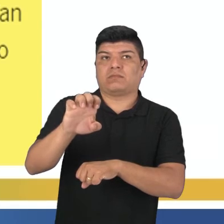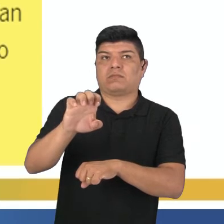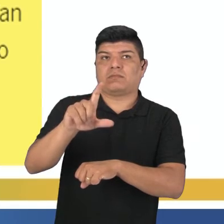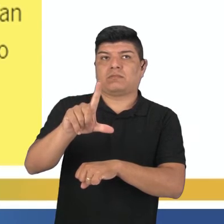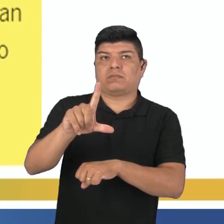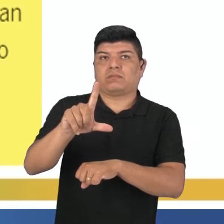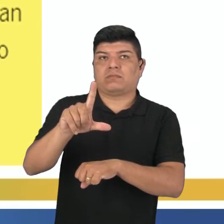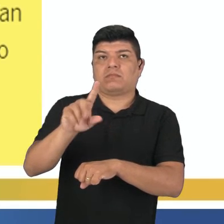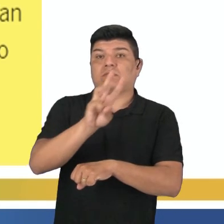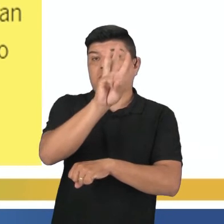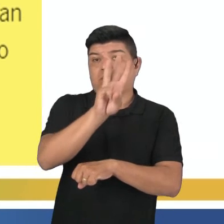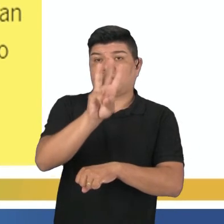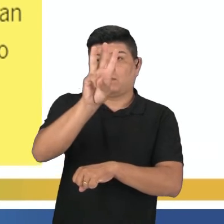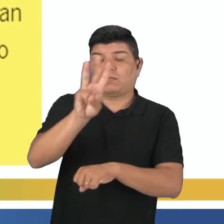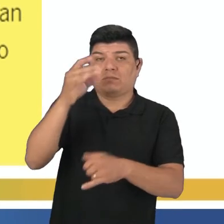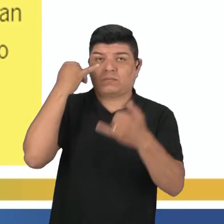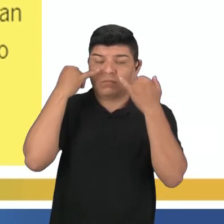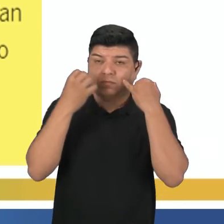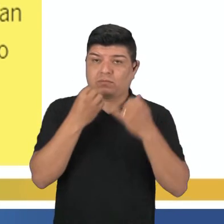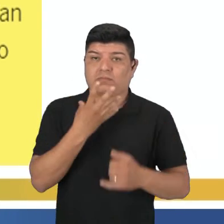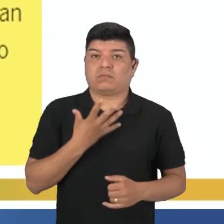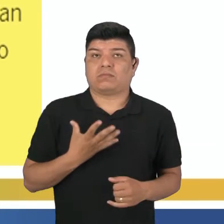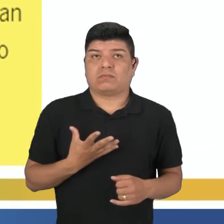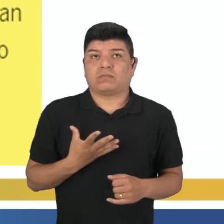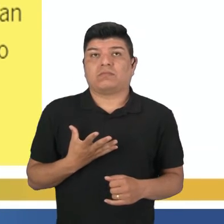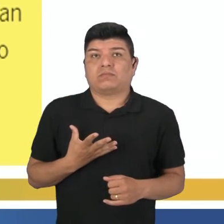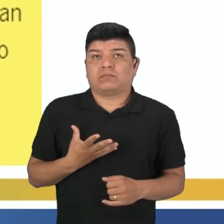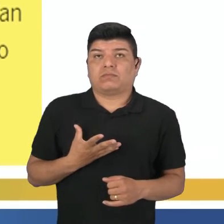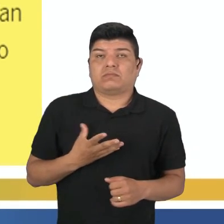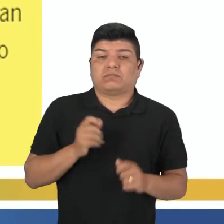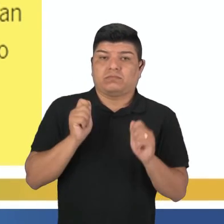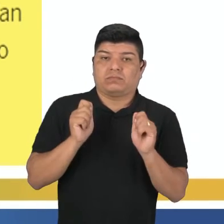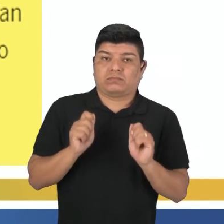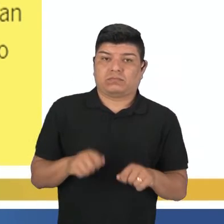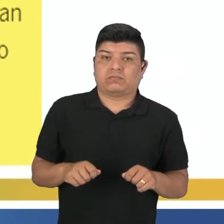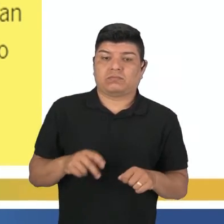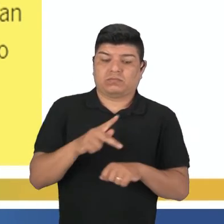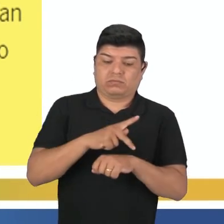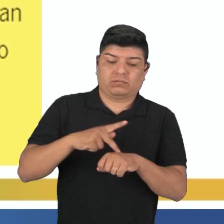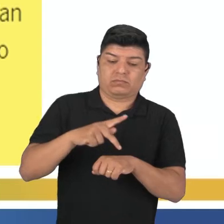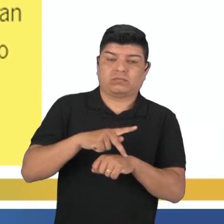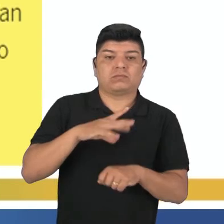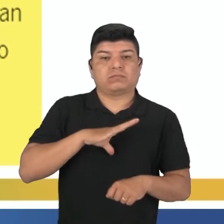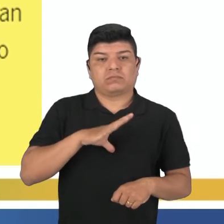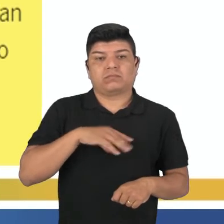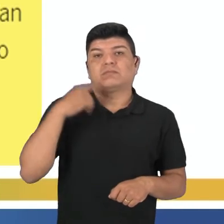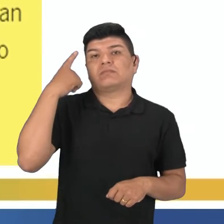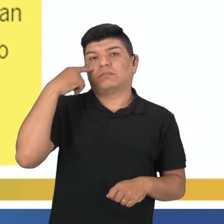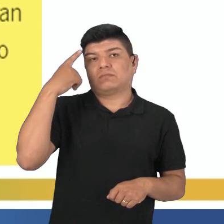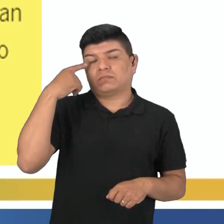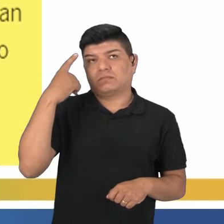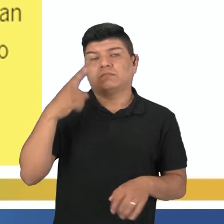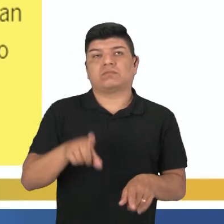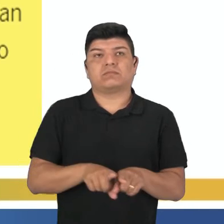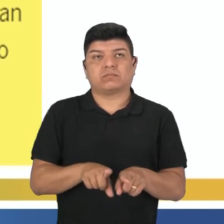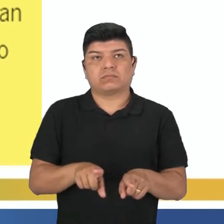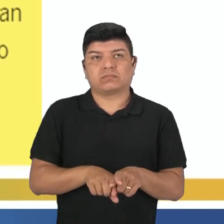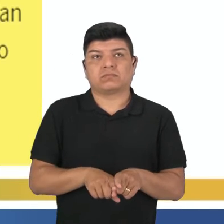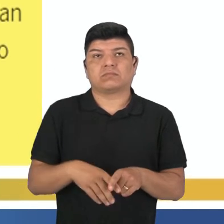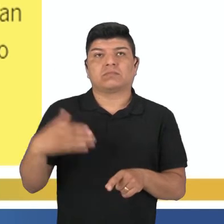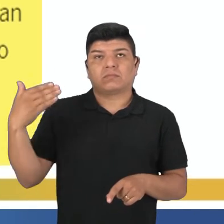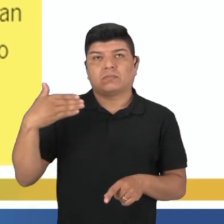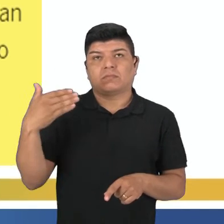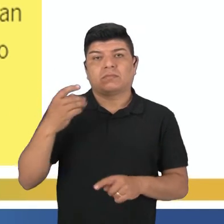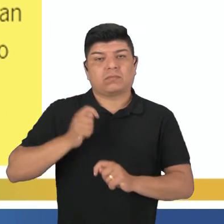vocês acessarem, porque tem muita notícia, né? Aí você pode explorar, até o El País também tem em português, tem em espanhol, enfim. Las